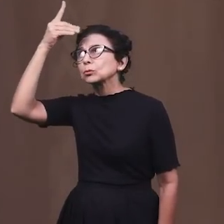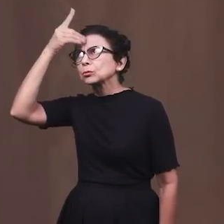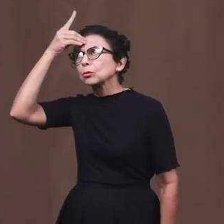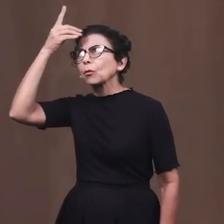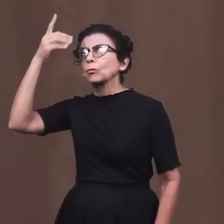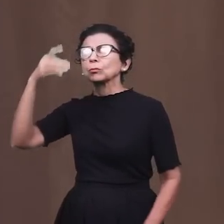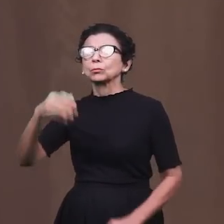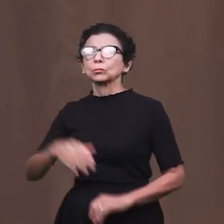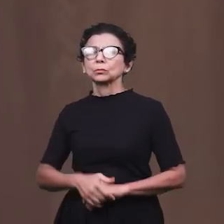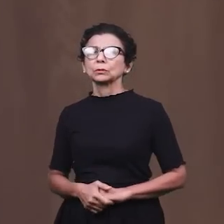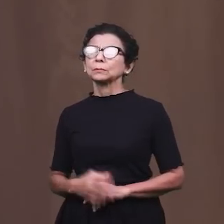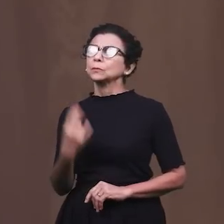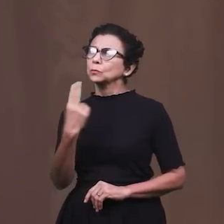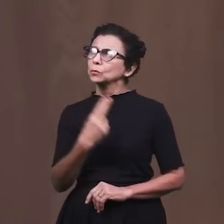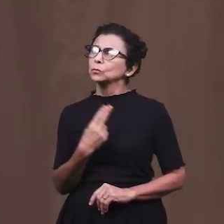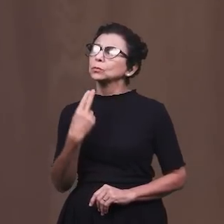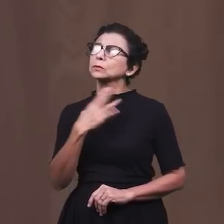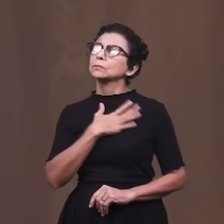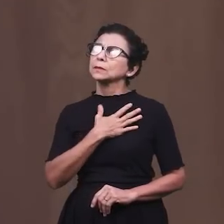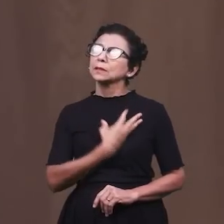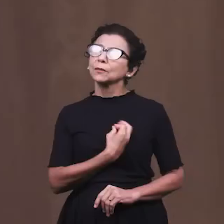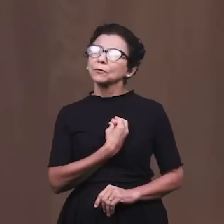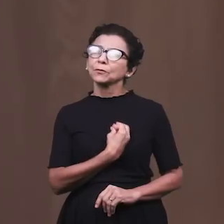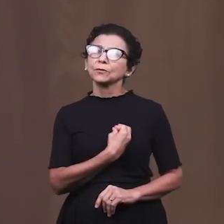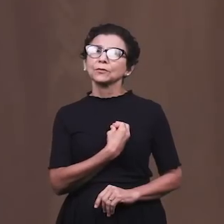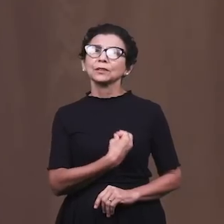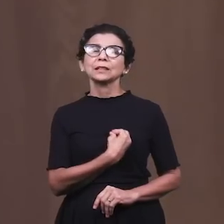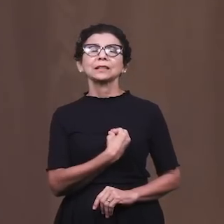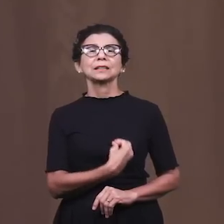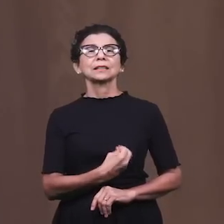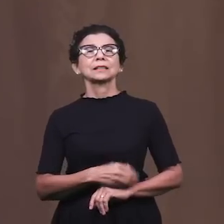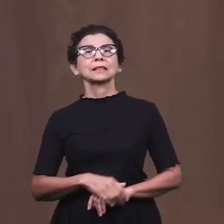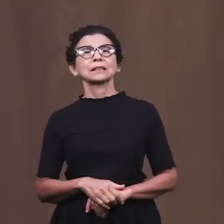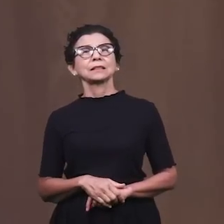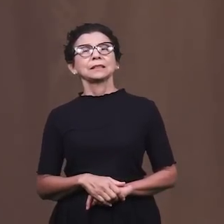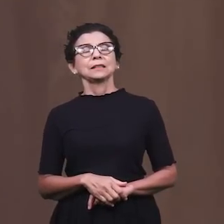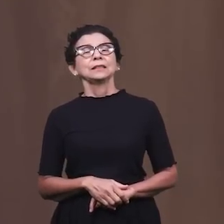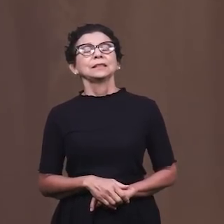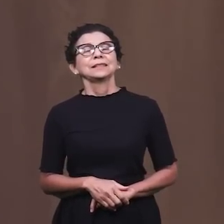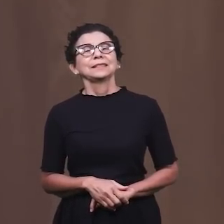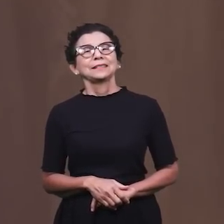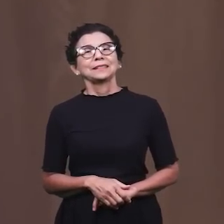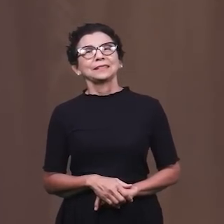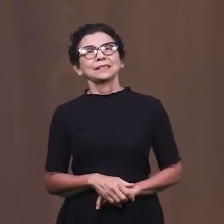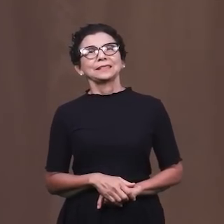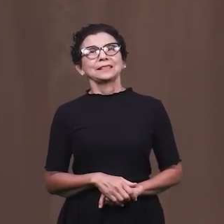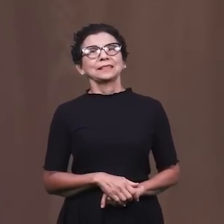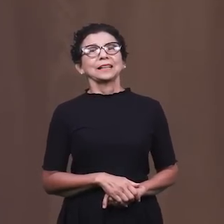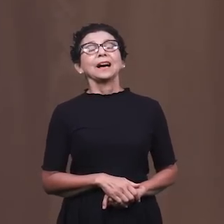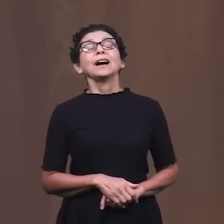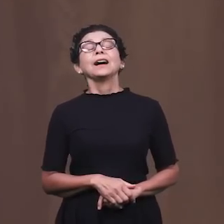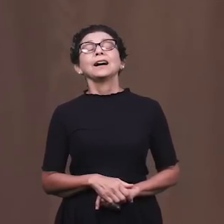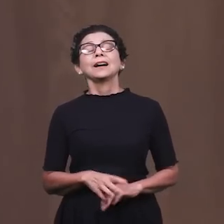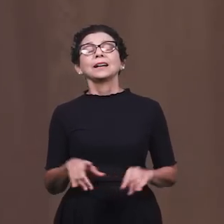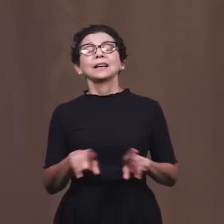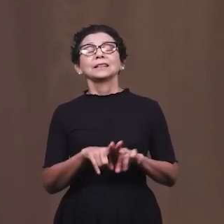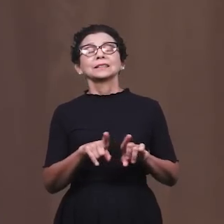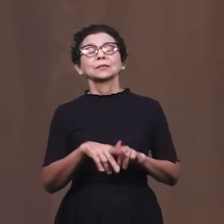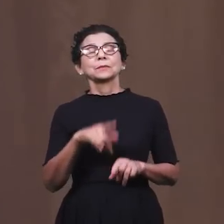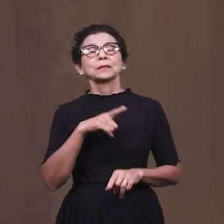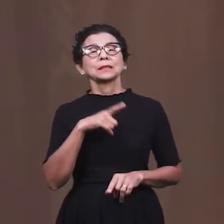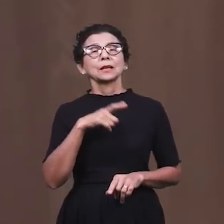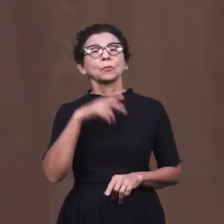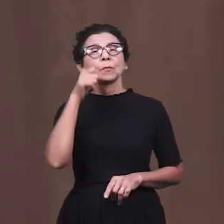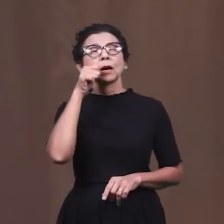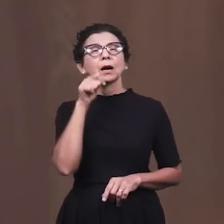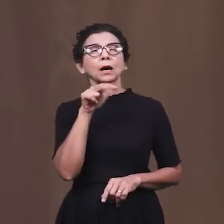ela dons espirituais, que o Senhor usasse a vida dela, e ela tem sido aquela jovem lá na Coreia do Sul, juntamente, ela tem uma